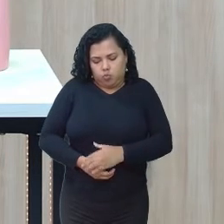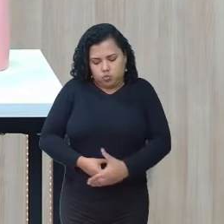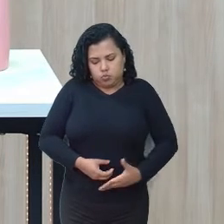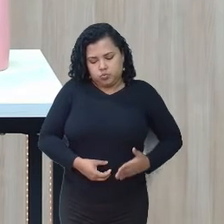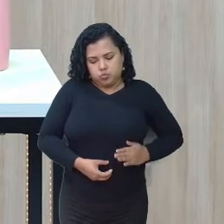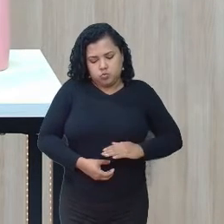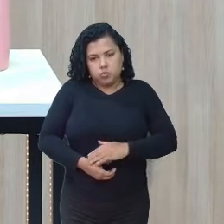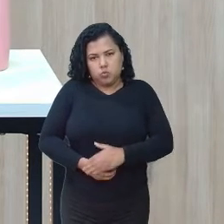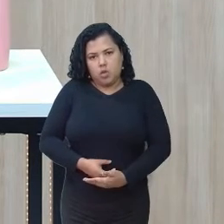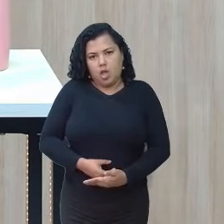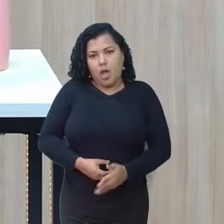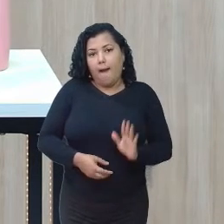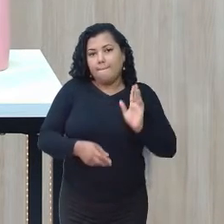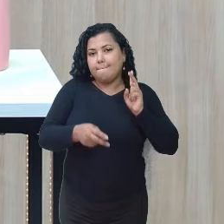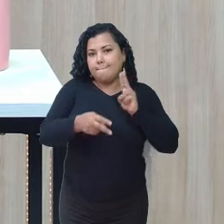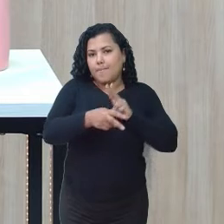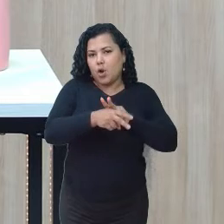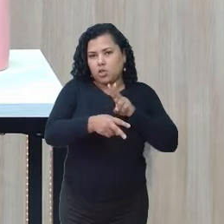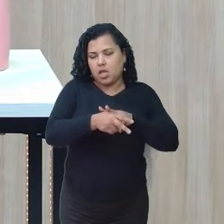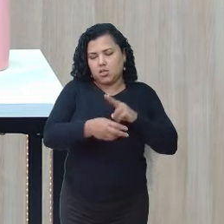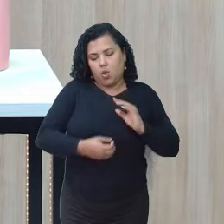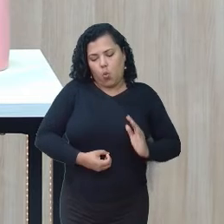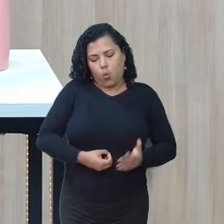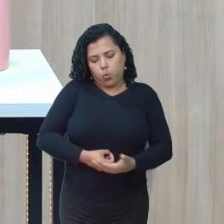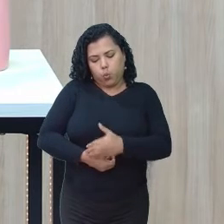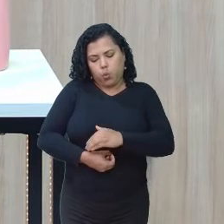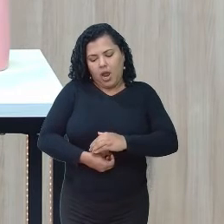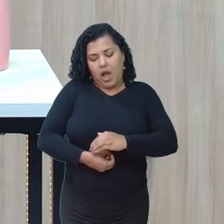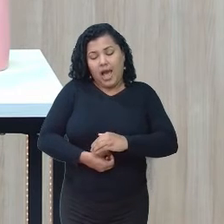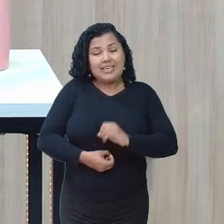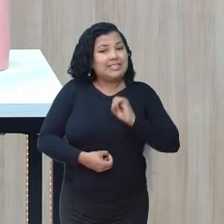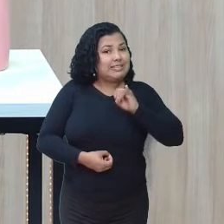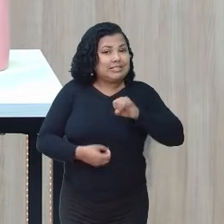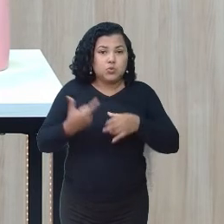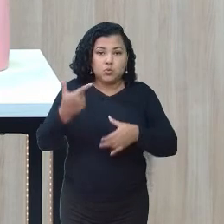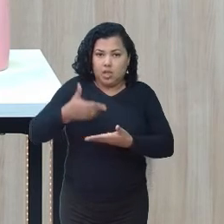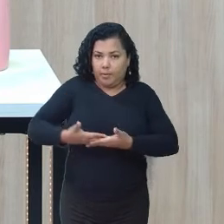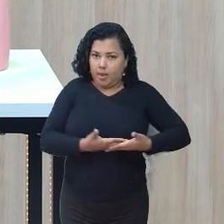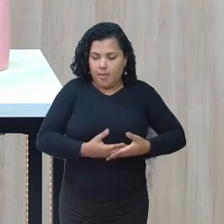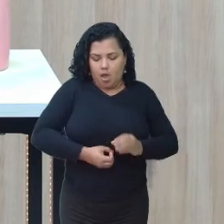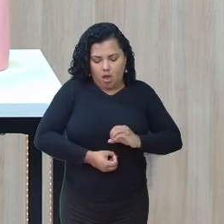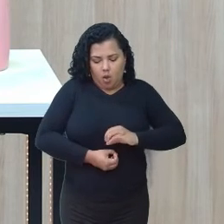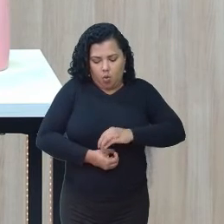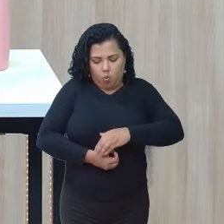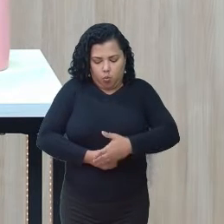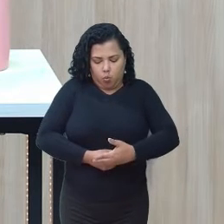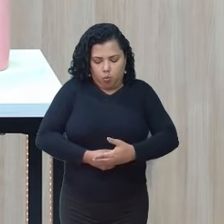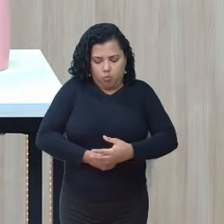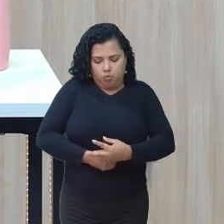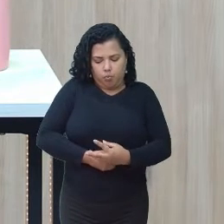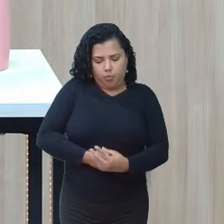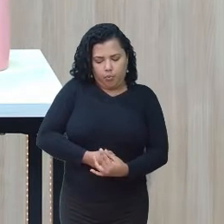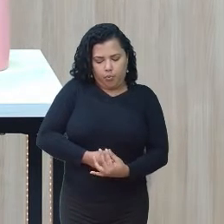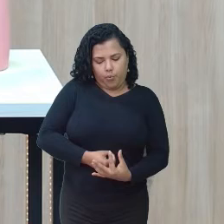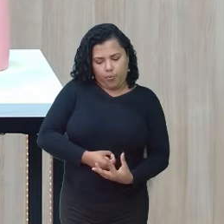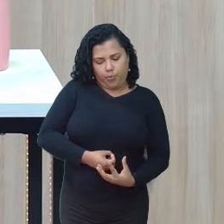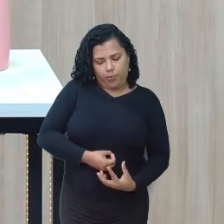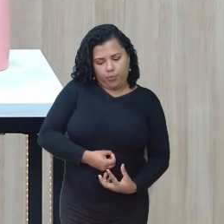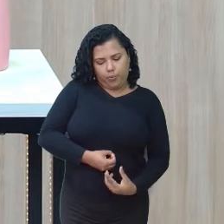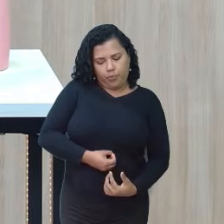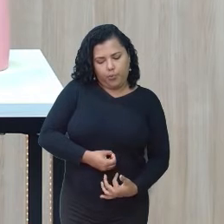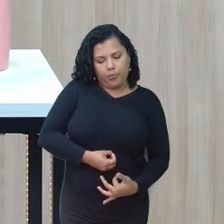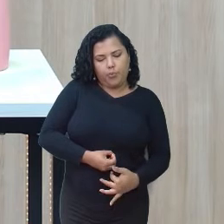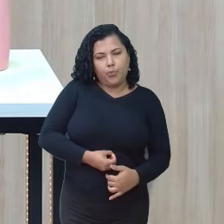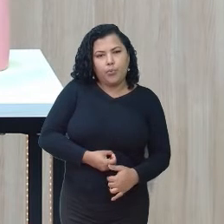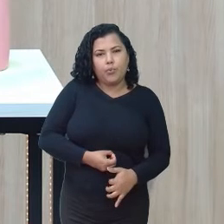de proteção e é eliminado na menstruação. E nós vimos em aulas anteriores que ocorre a